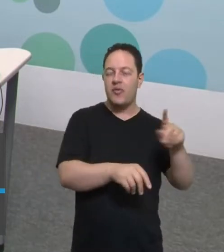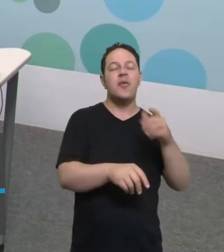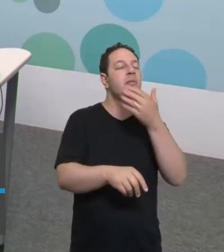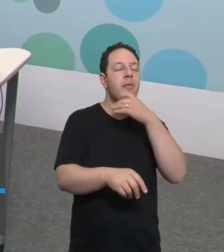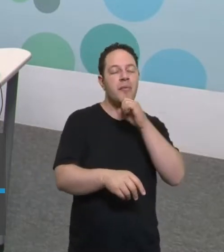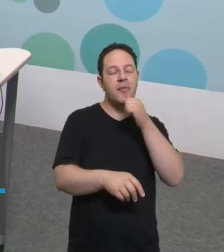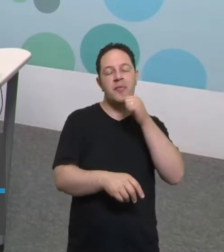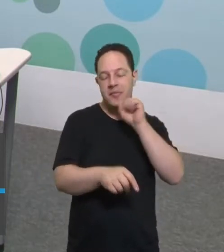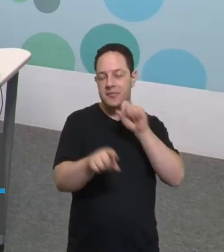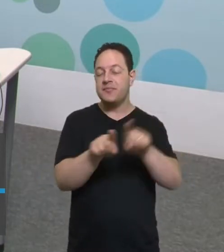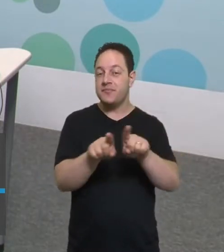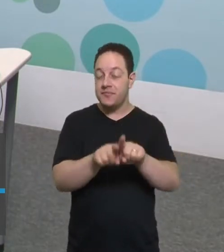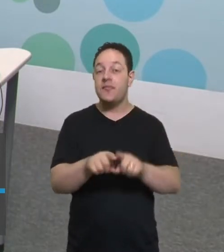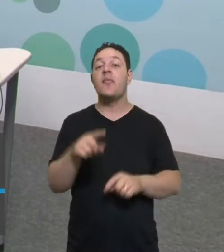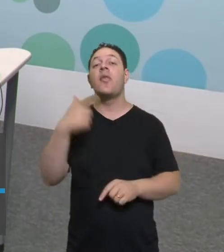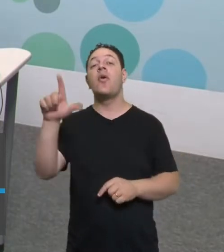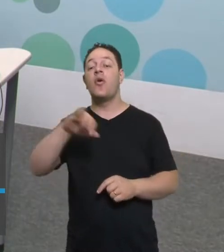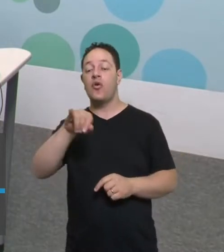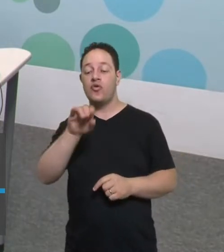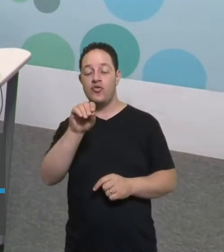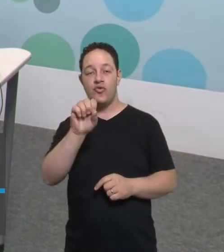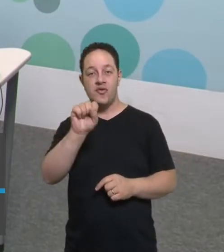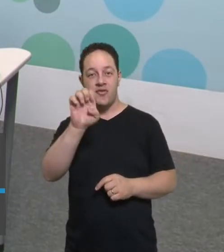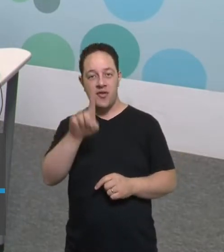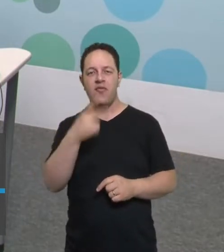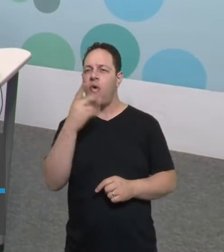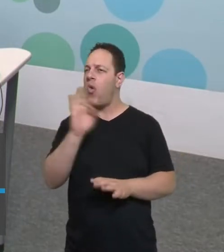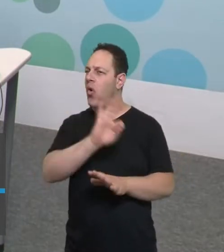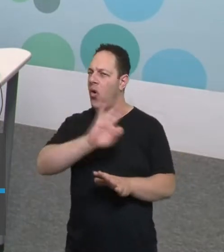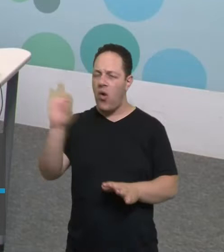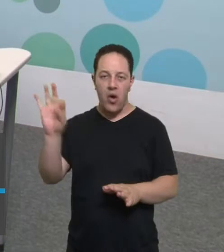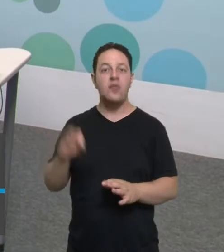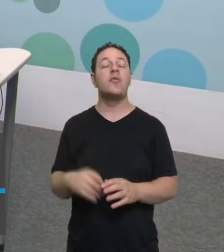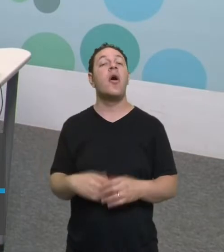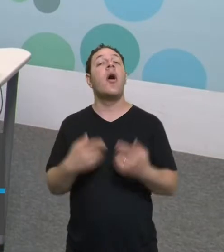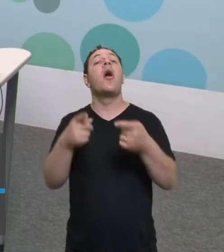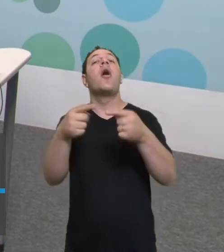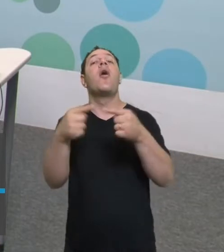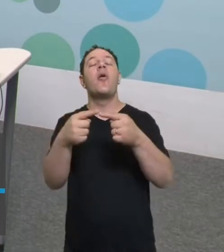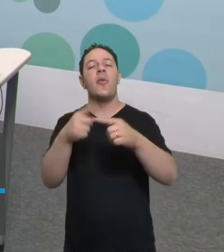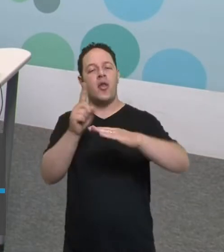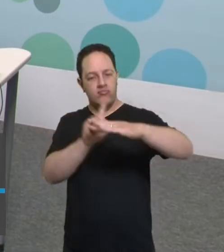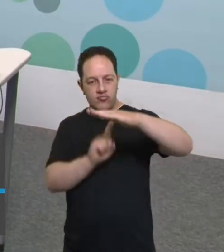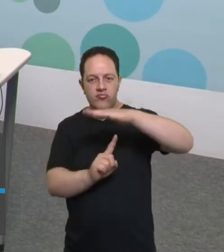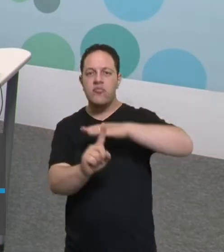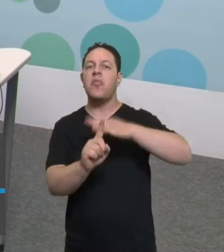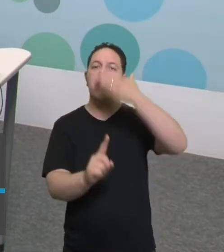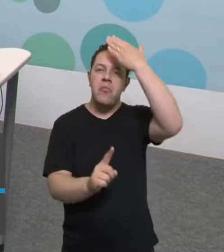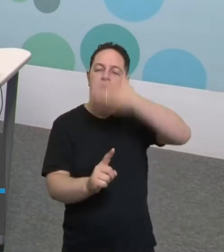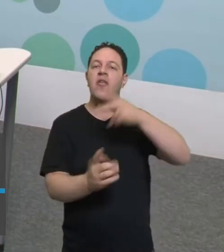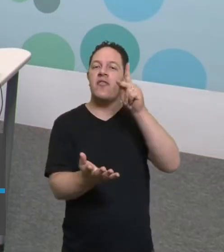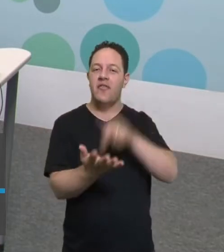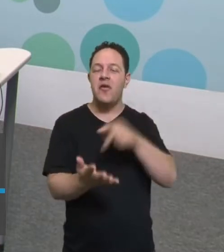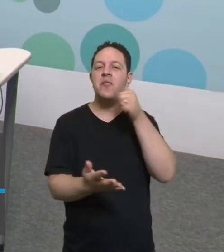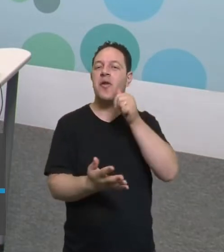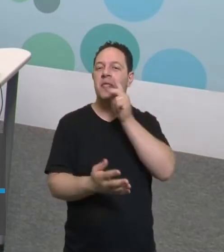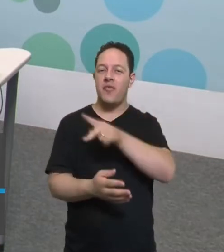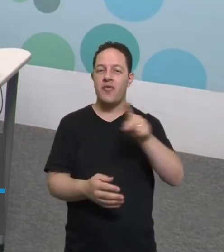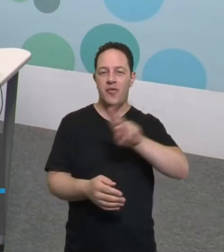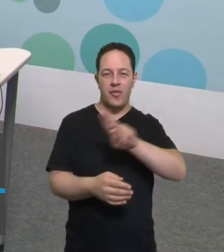senhor José comentou protagonismo sendo colocado em prática foi o comentário da professora Maria